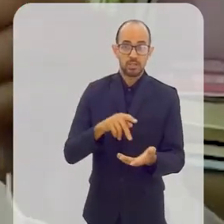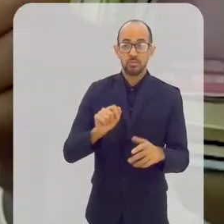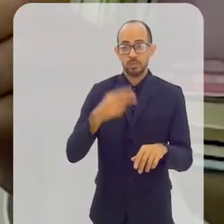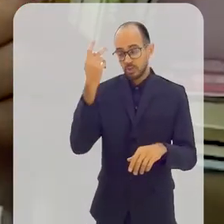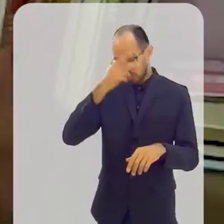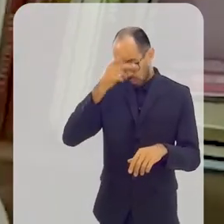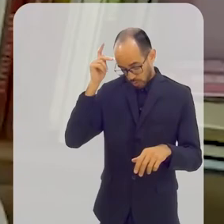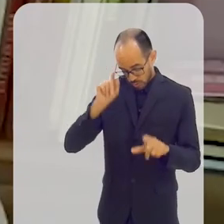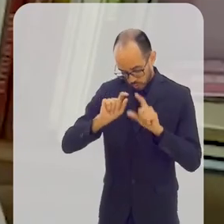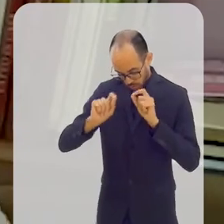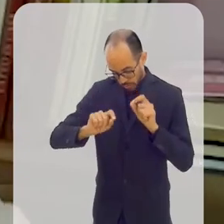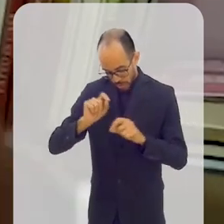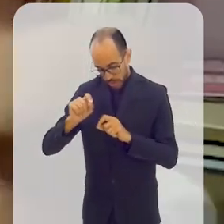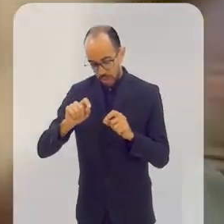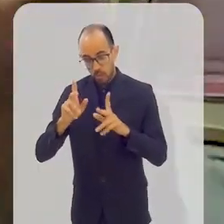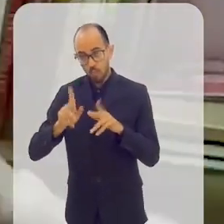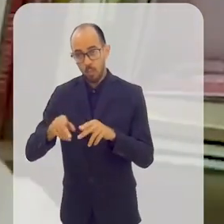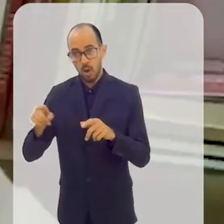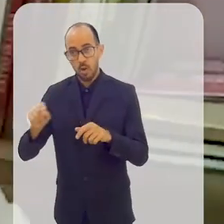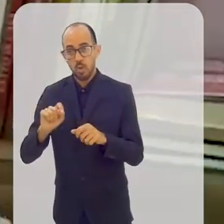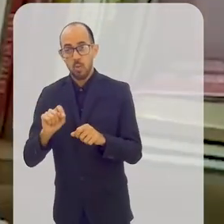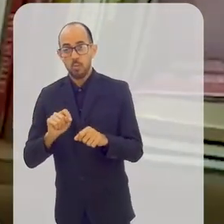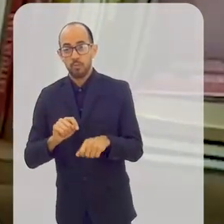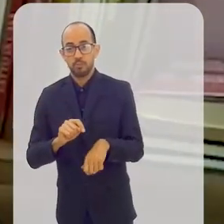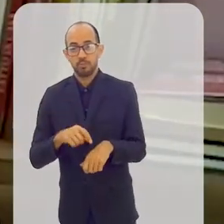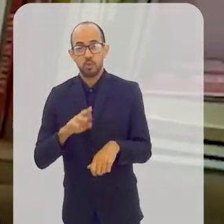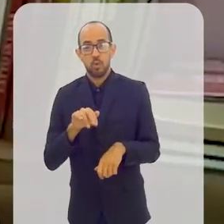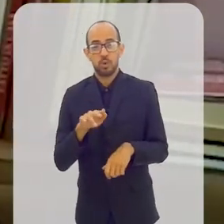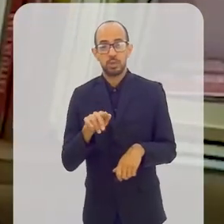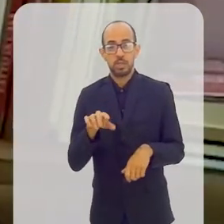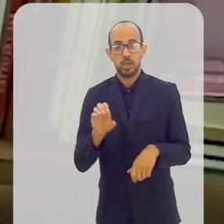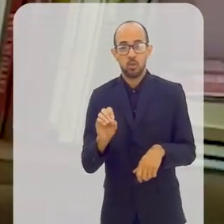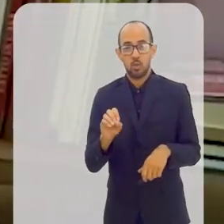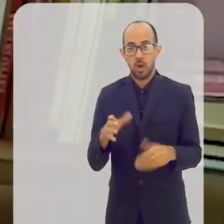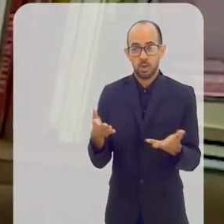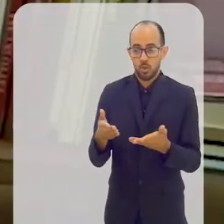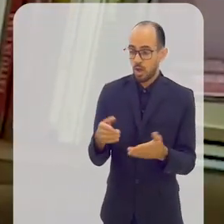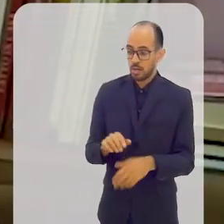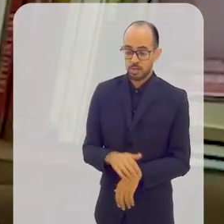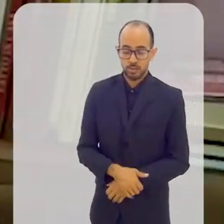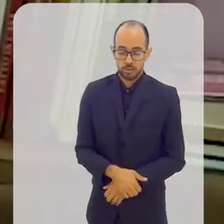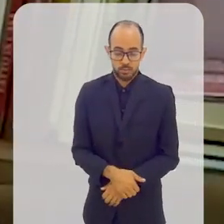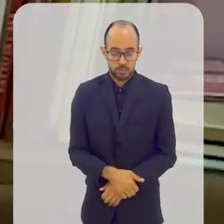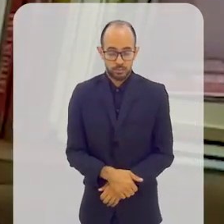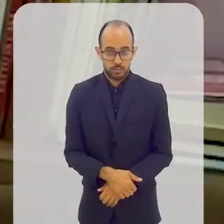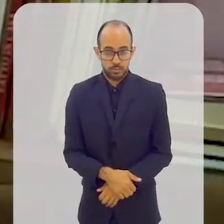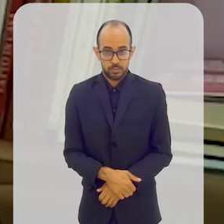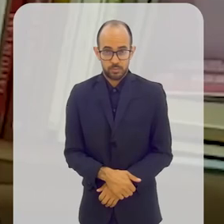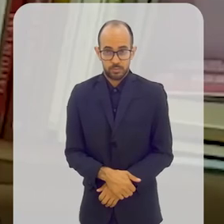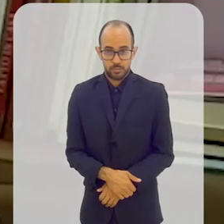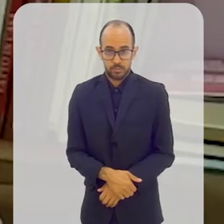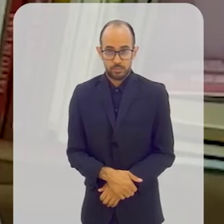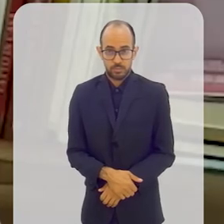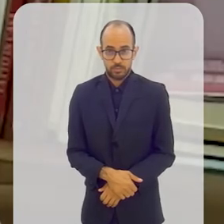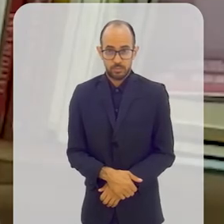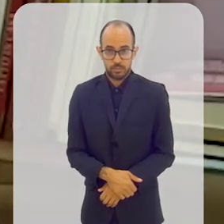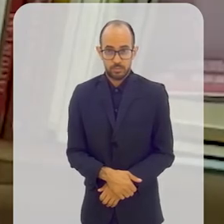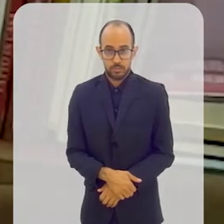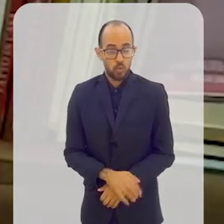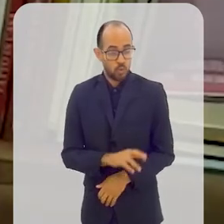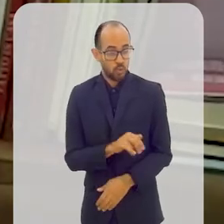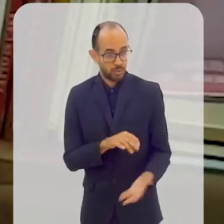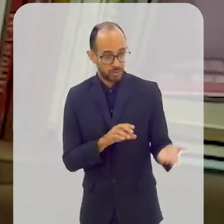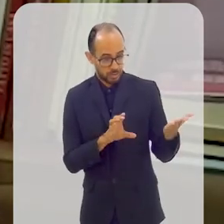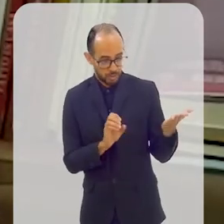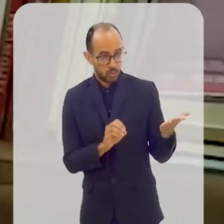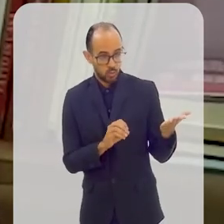que se... Sabe, que, como o Rodrigo agora, né, que se nutre.